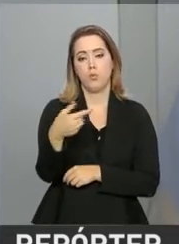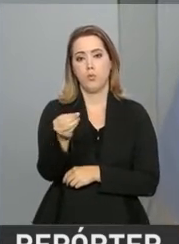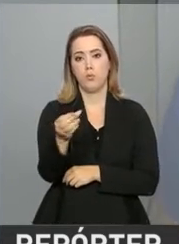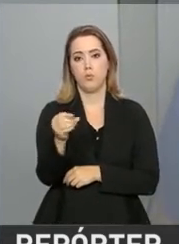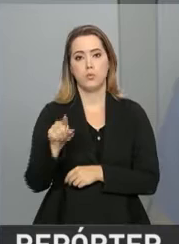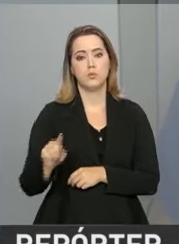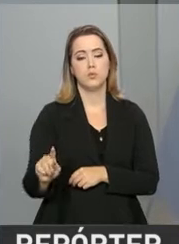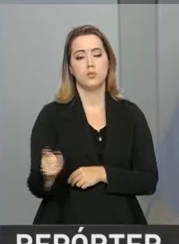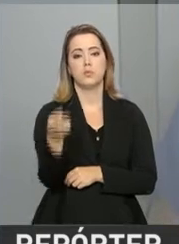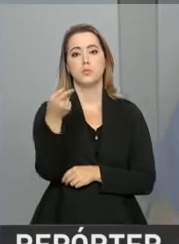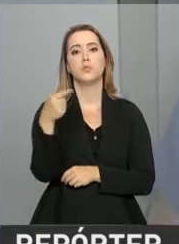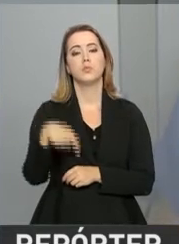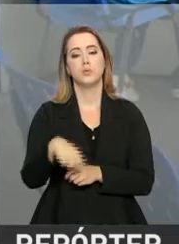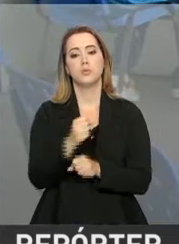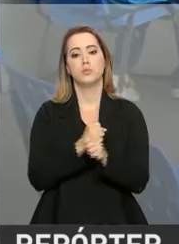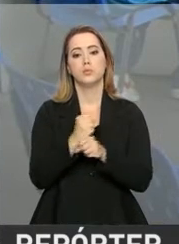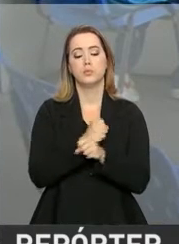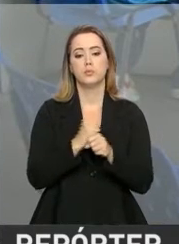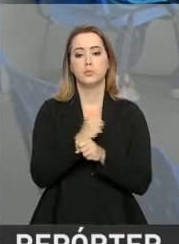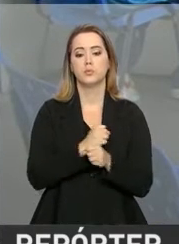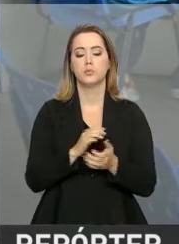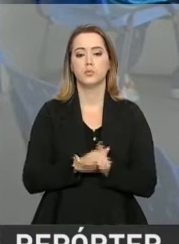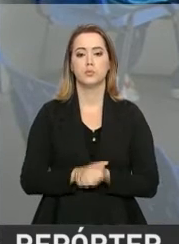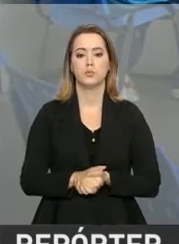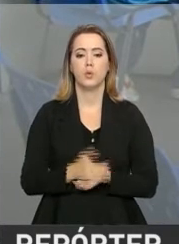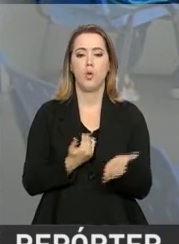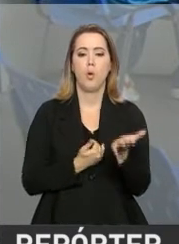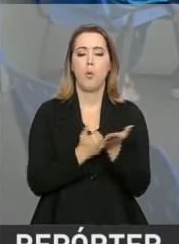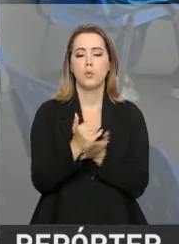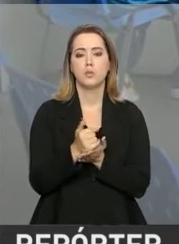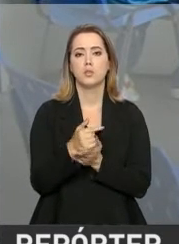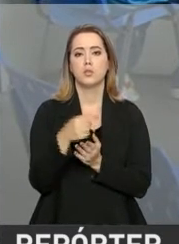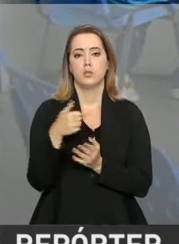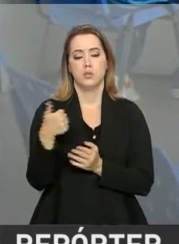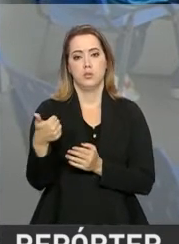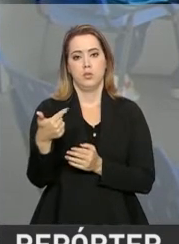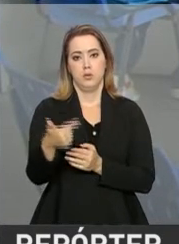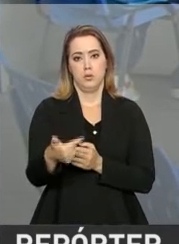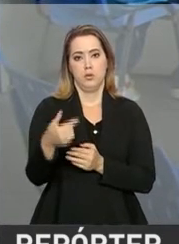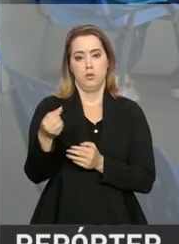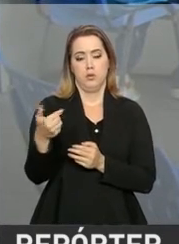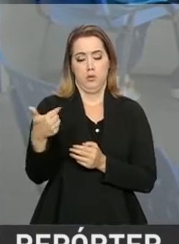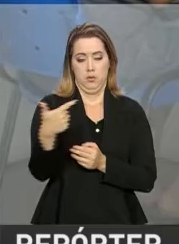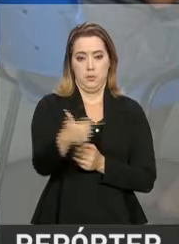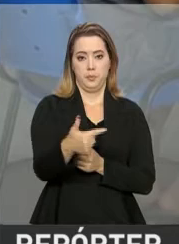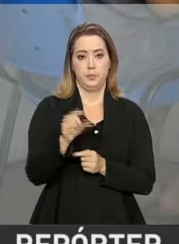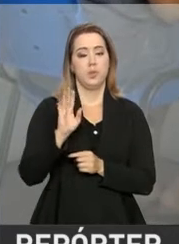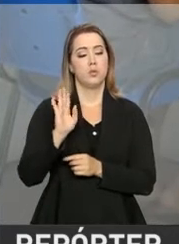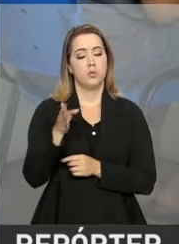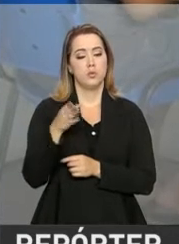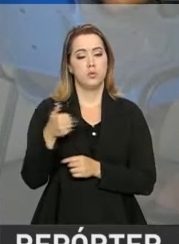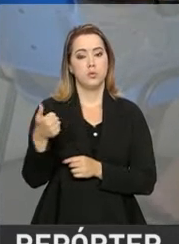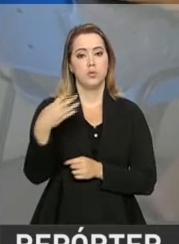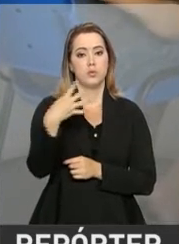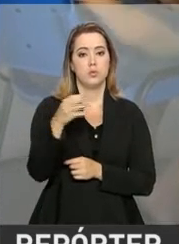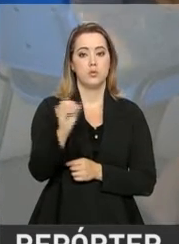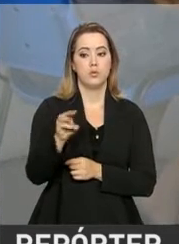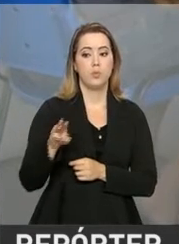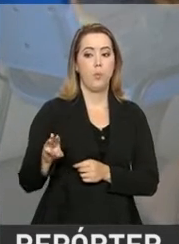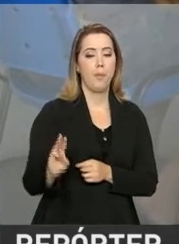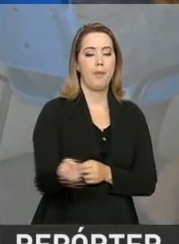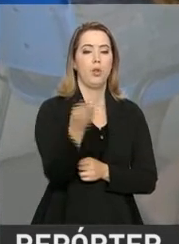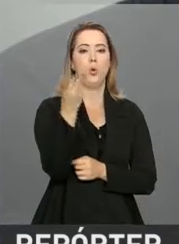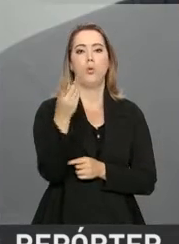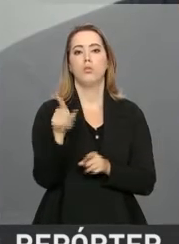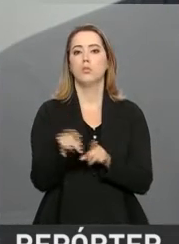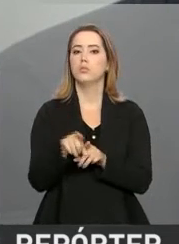mil atendimentos este ano. Desde 2012, já foram registrados mais de 140 milhões de atendimentos nas unidades